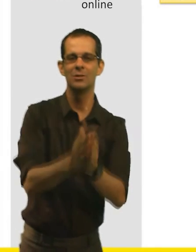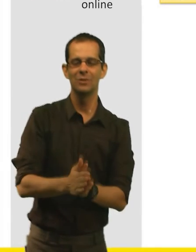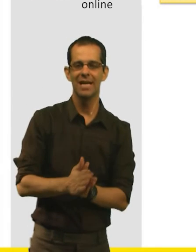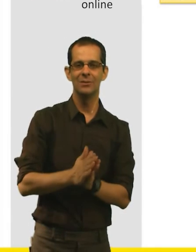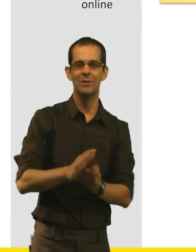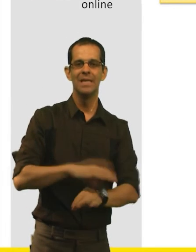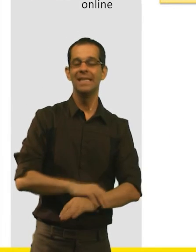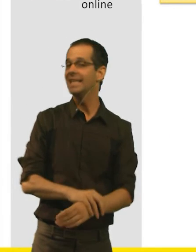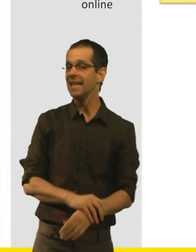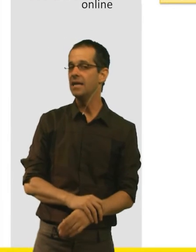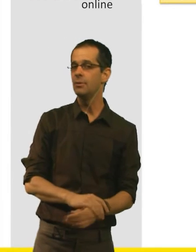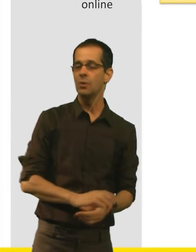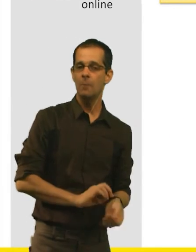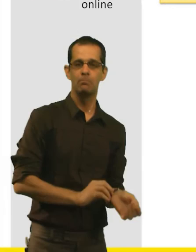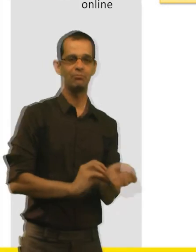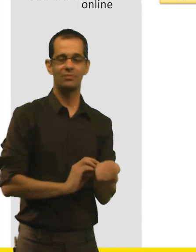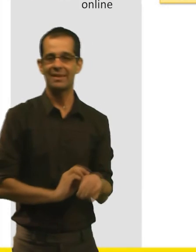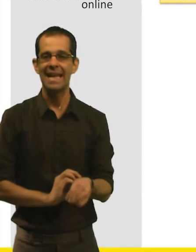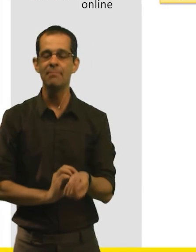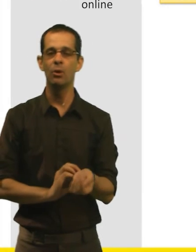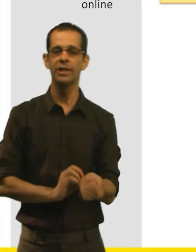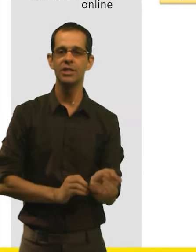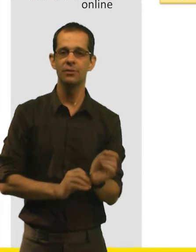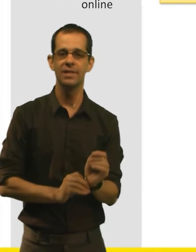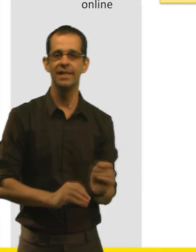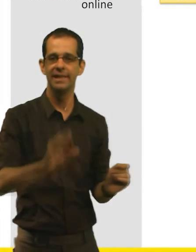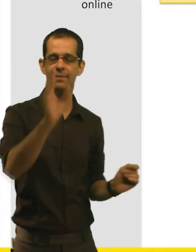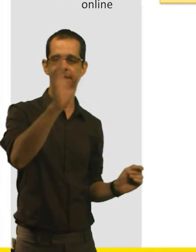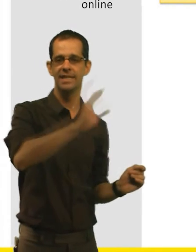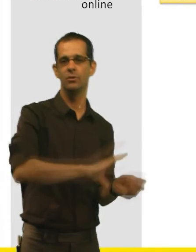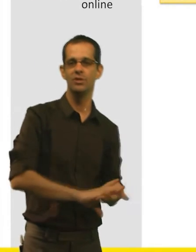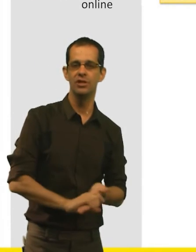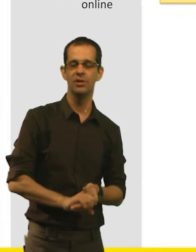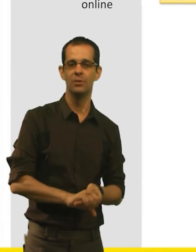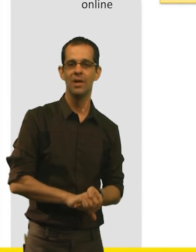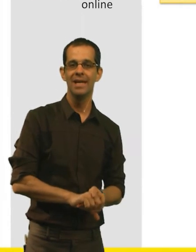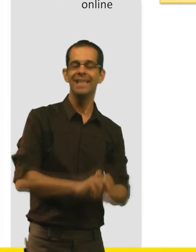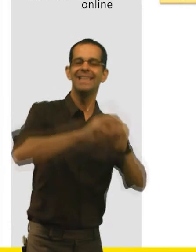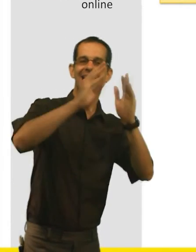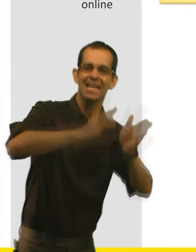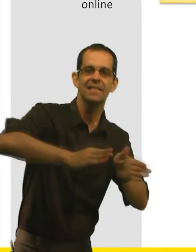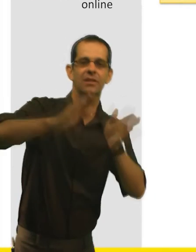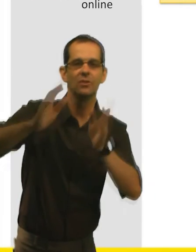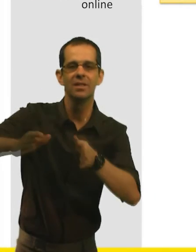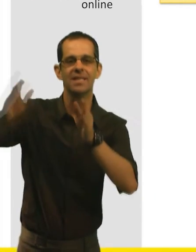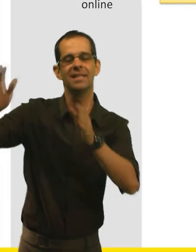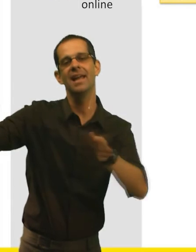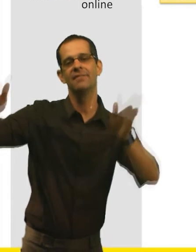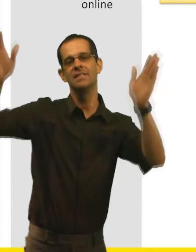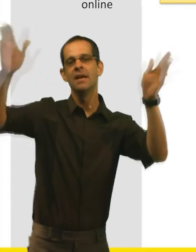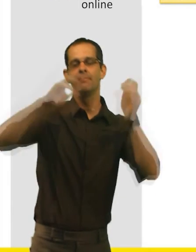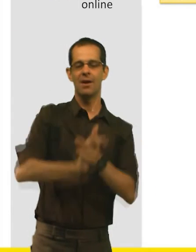o resultado. E detalhe, pessoal, é importante que você determine esse objetivo e trace todas